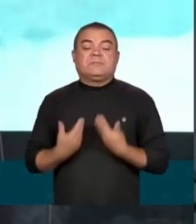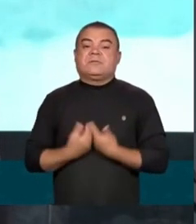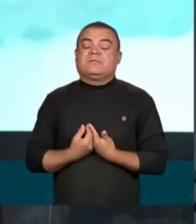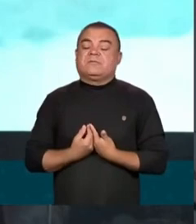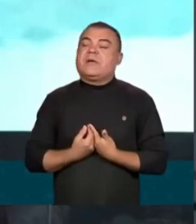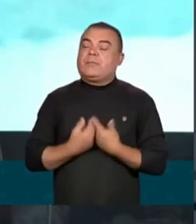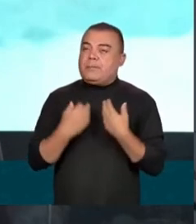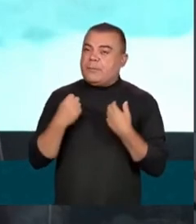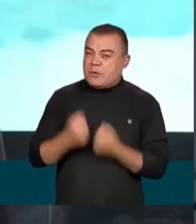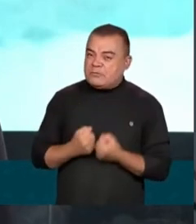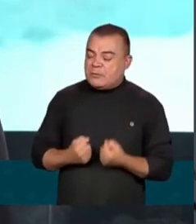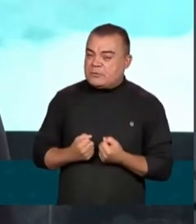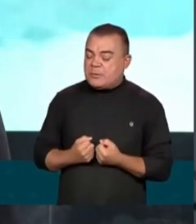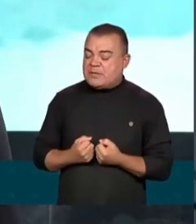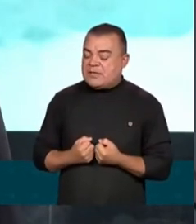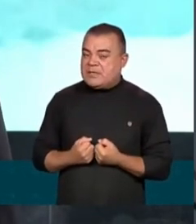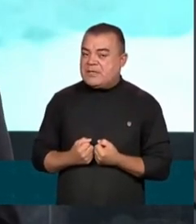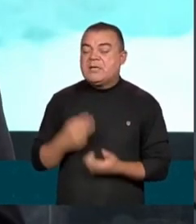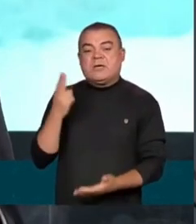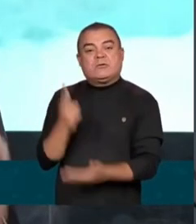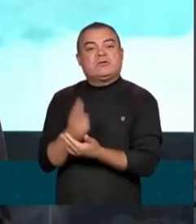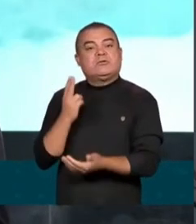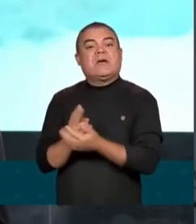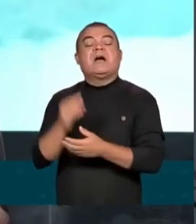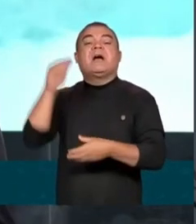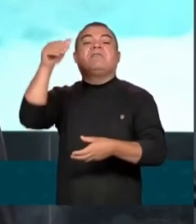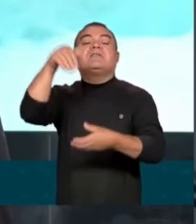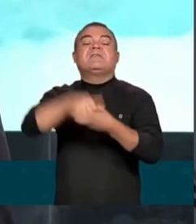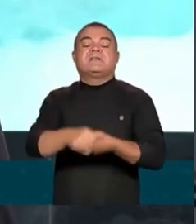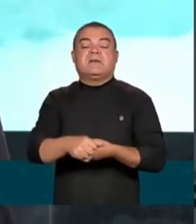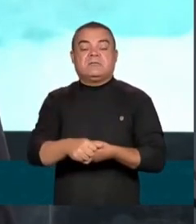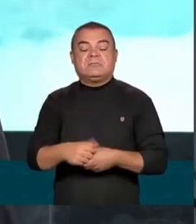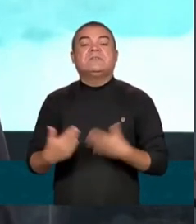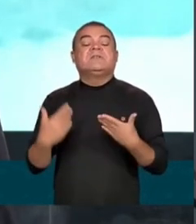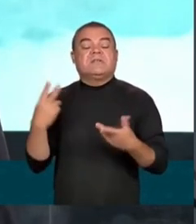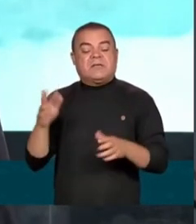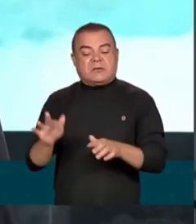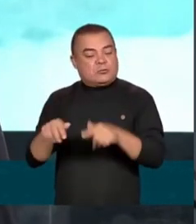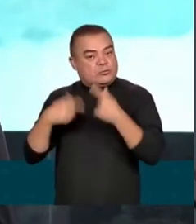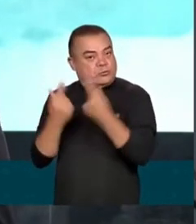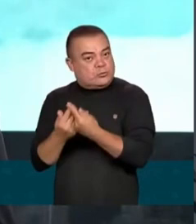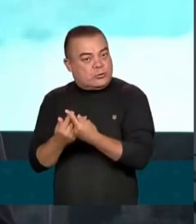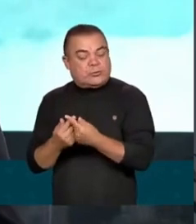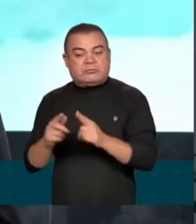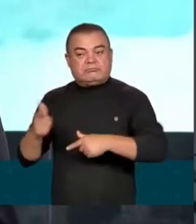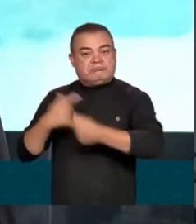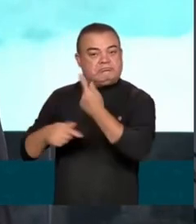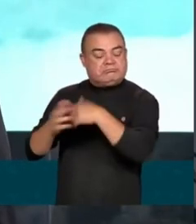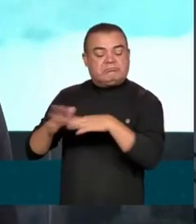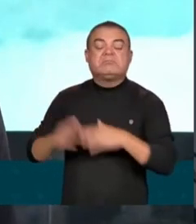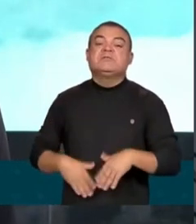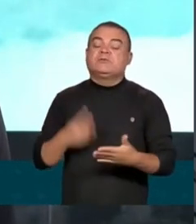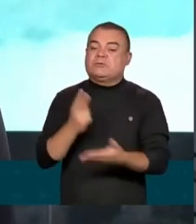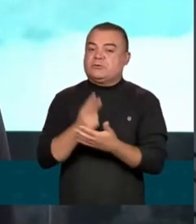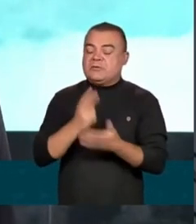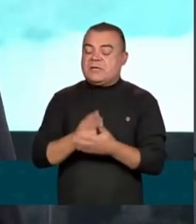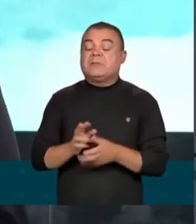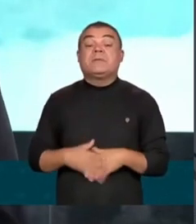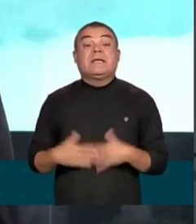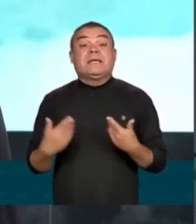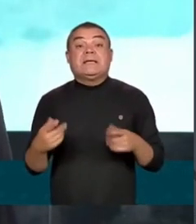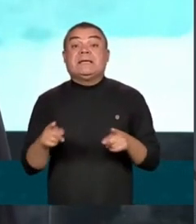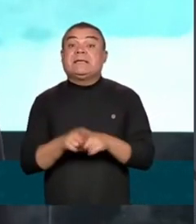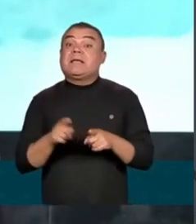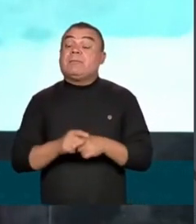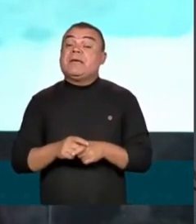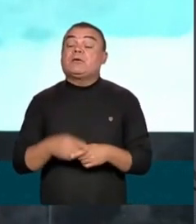gente poder manter a votação funcionar as comissões mistas ao mesmo tempo né pelo número de parlamentares que envolve